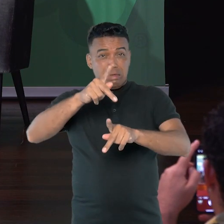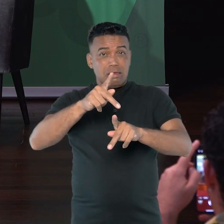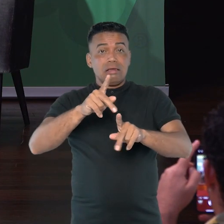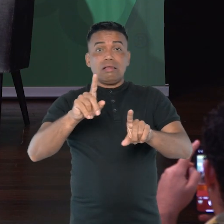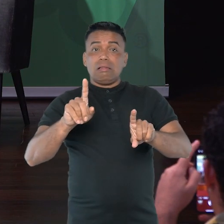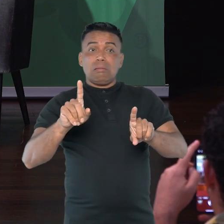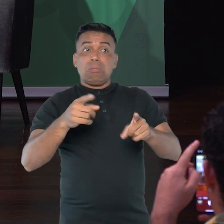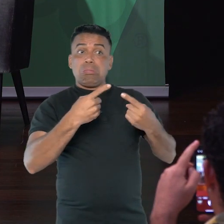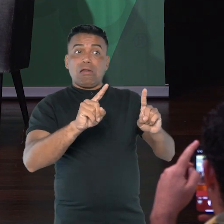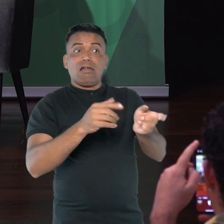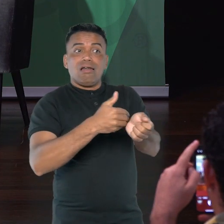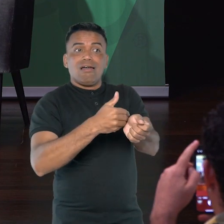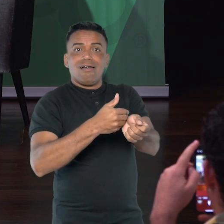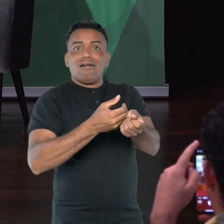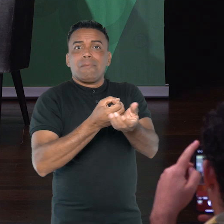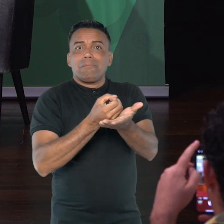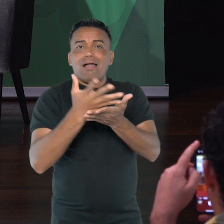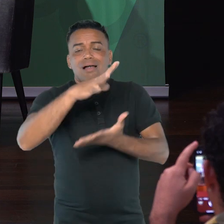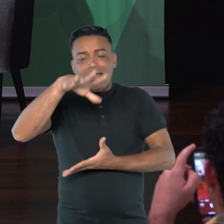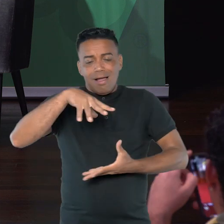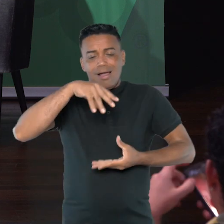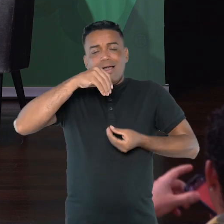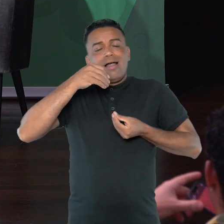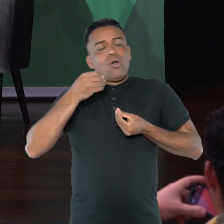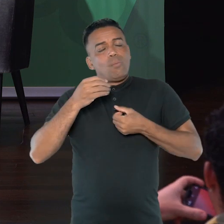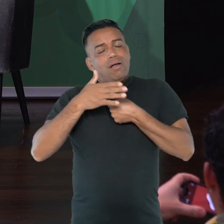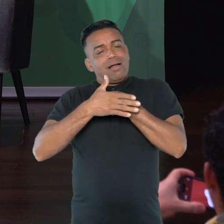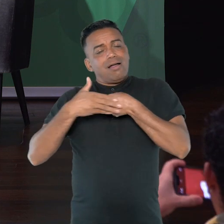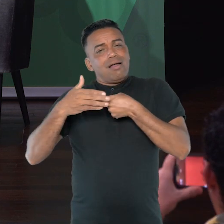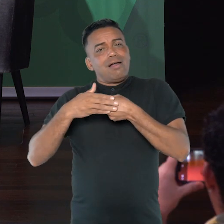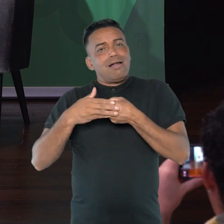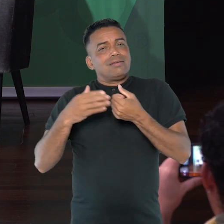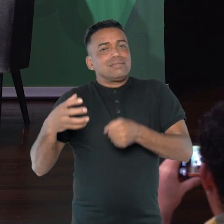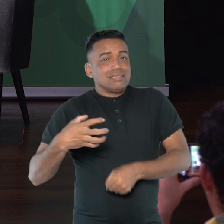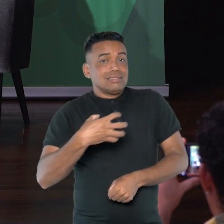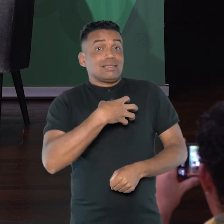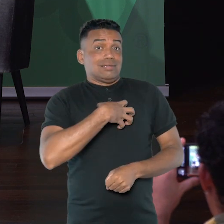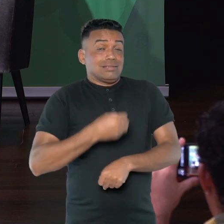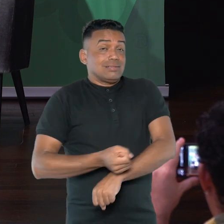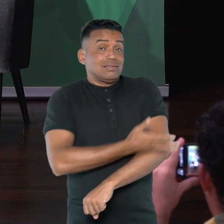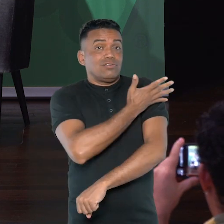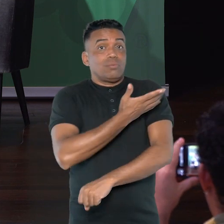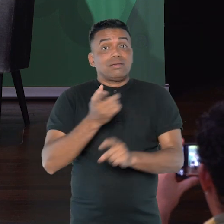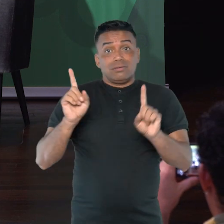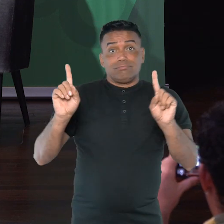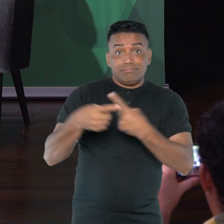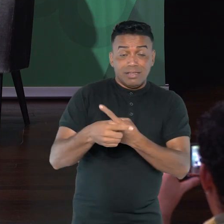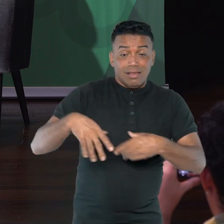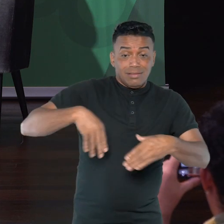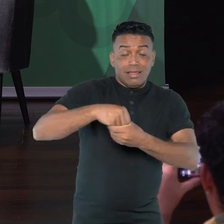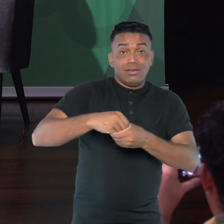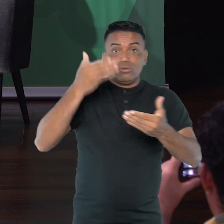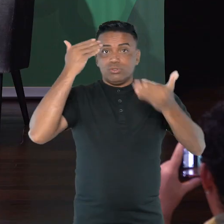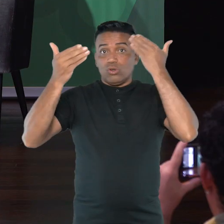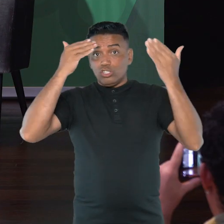julgue indigno de ouvir as confidências de uma alma delicada e sensível, também, por outro lado, traço este da psicologia íntima